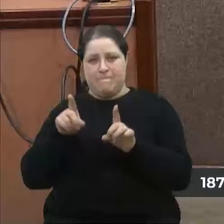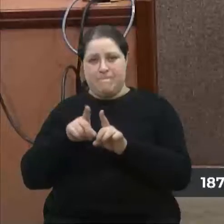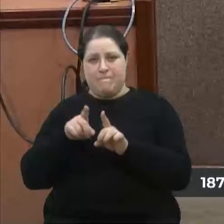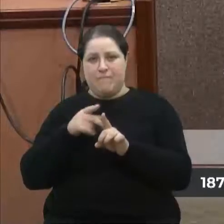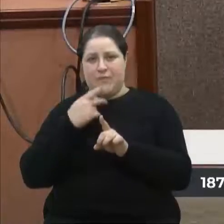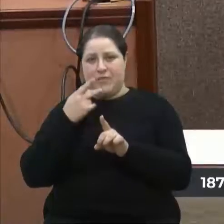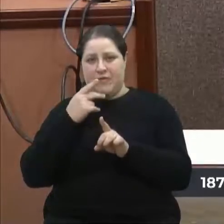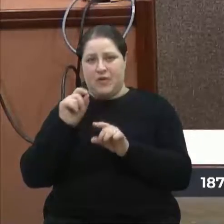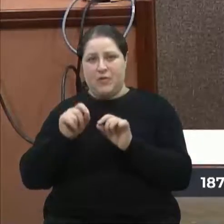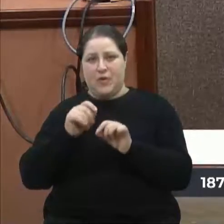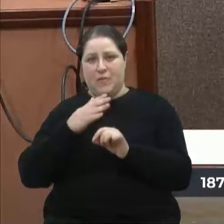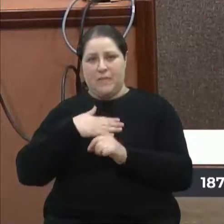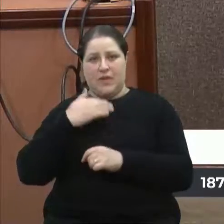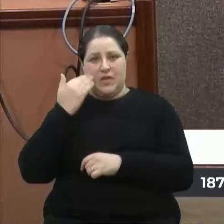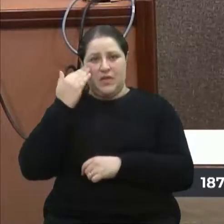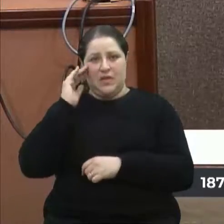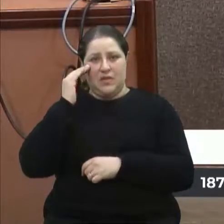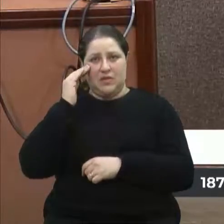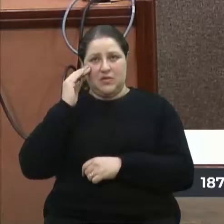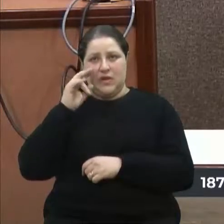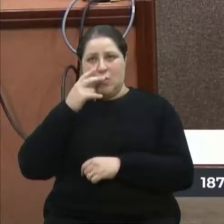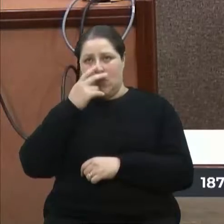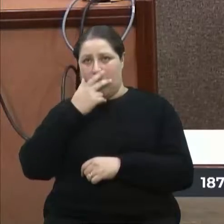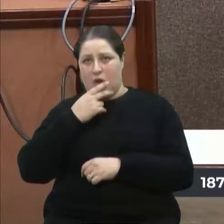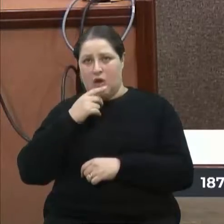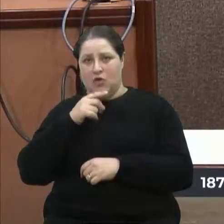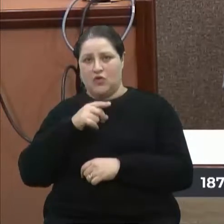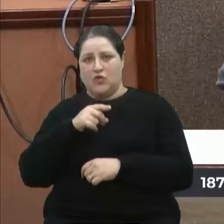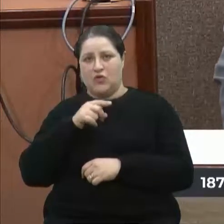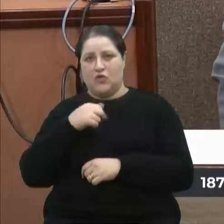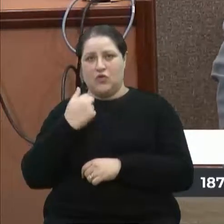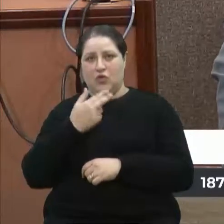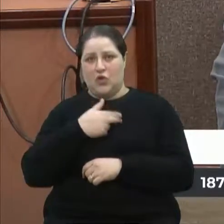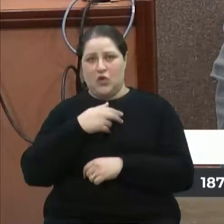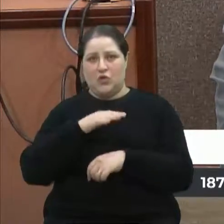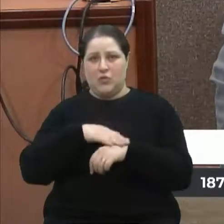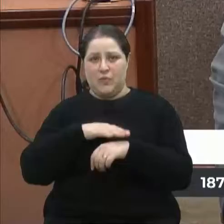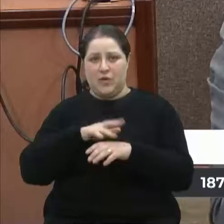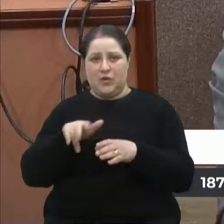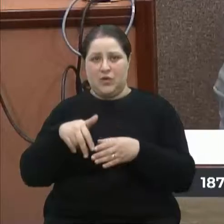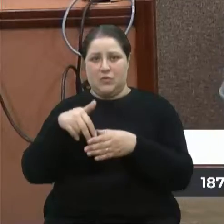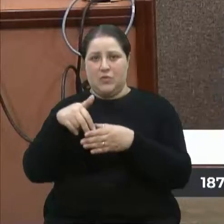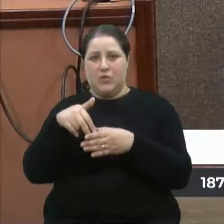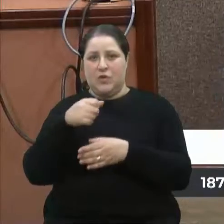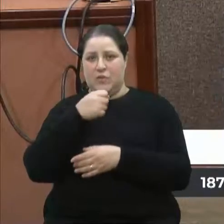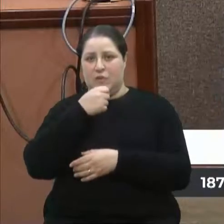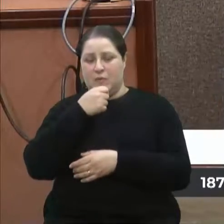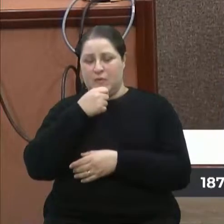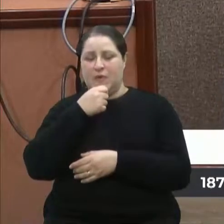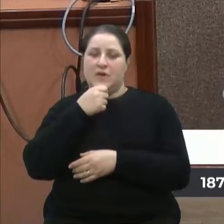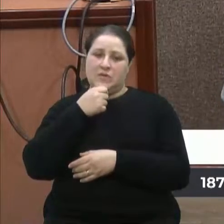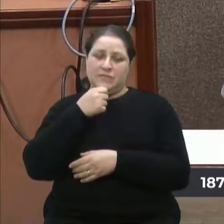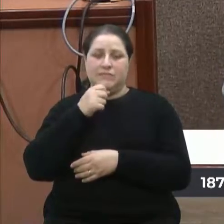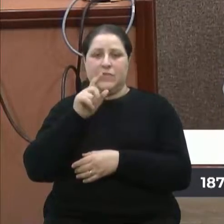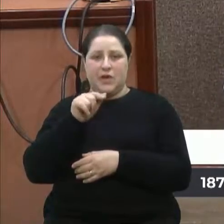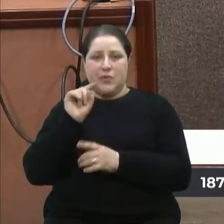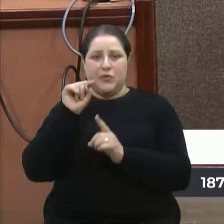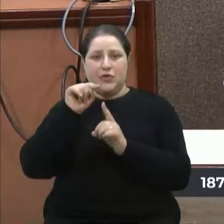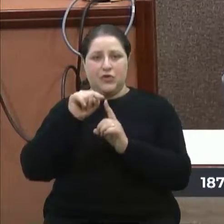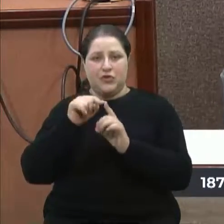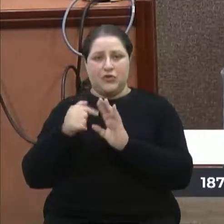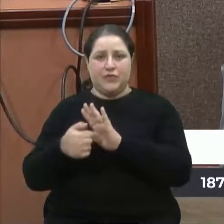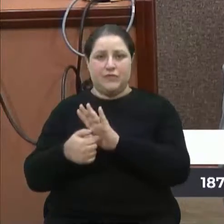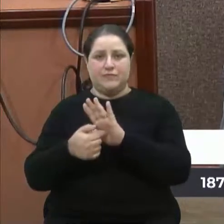fazer referência ao meu entendimento. Eu acho que esse nosso espaço, a tribuna, os nossos microfones aqui, eles são justamente para a gente